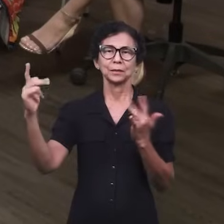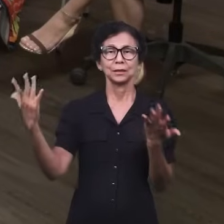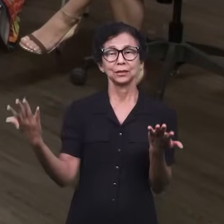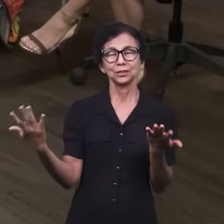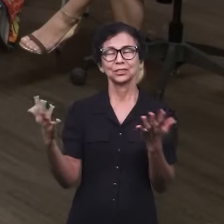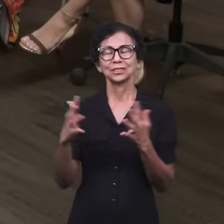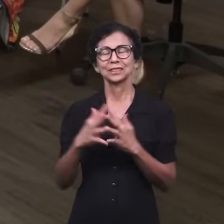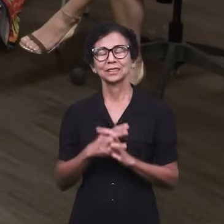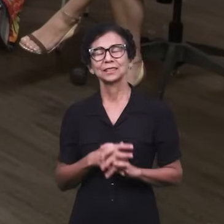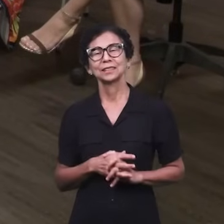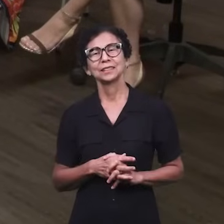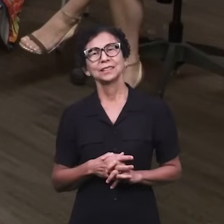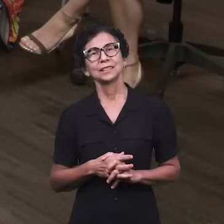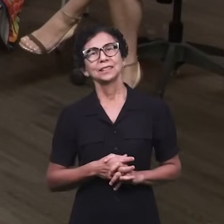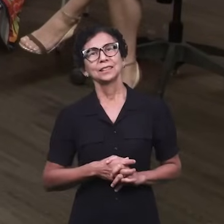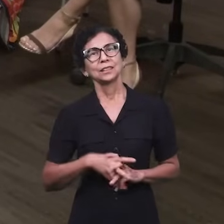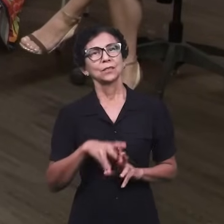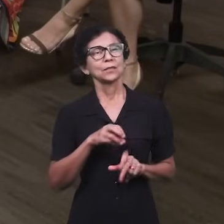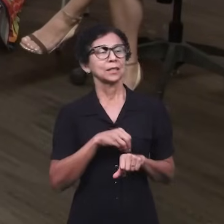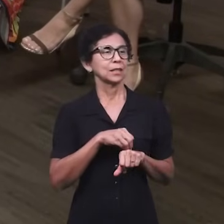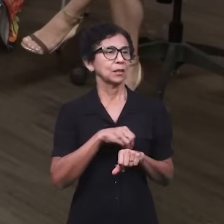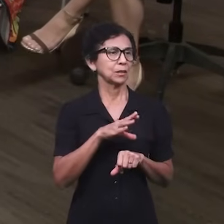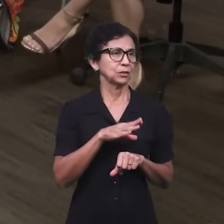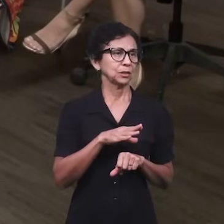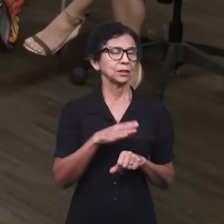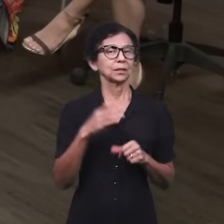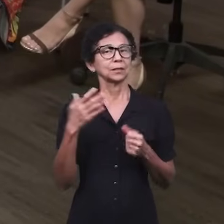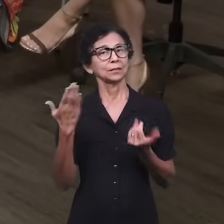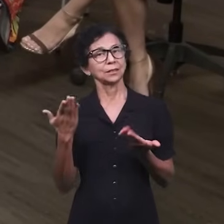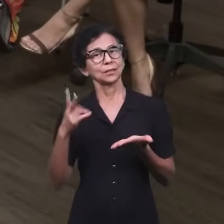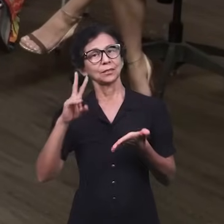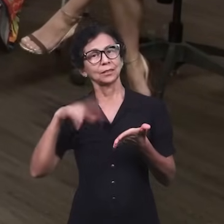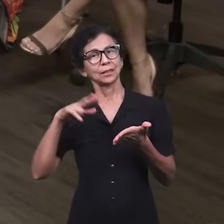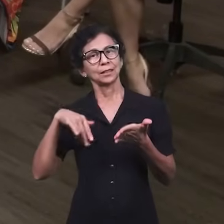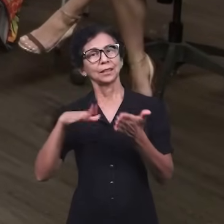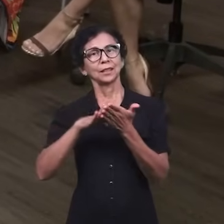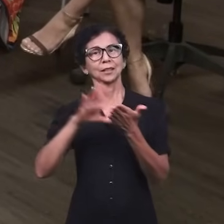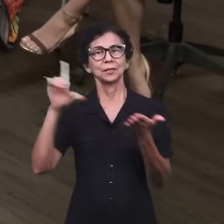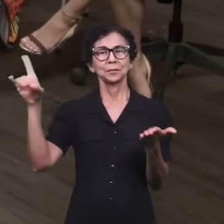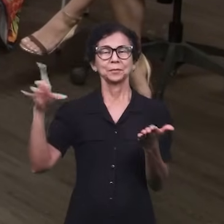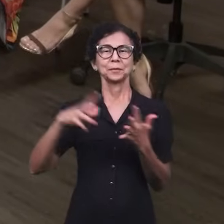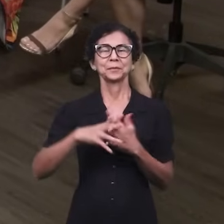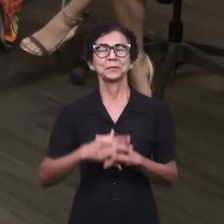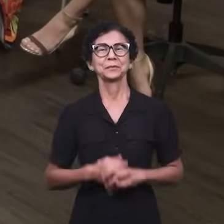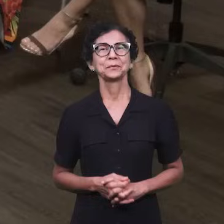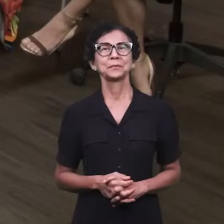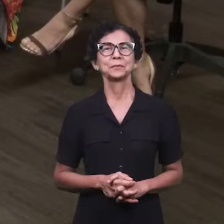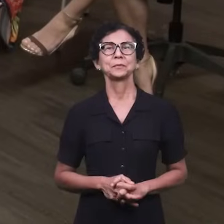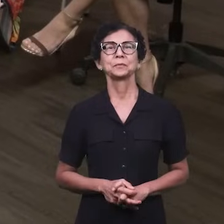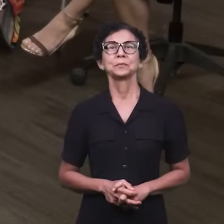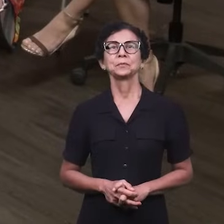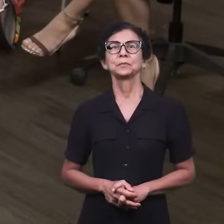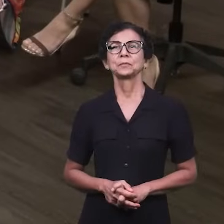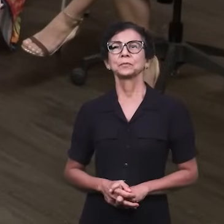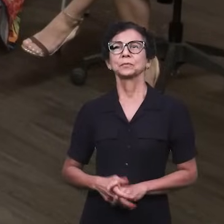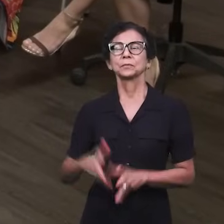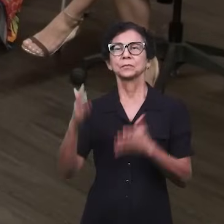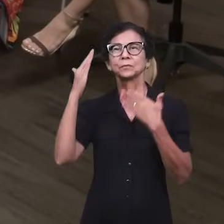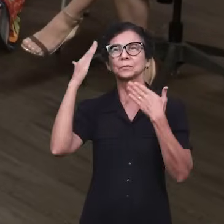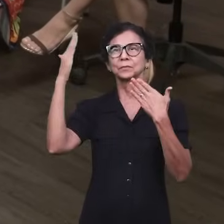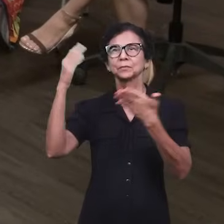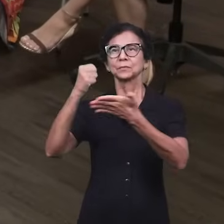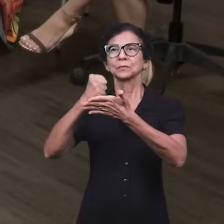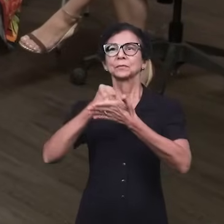se houver uma recomendação de um livro para ler Leia a Bíblia a palavra de Deus ra muito